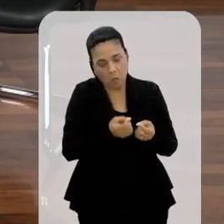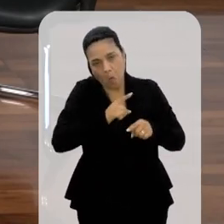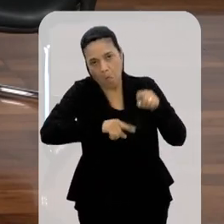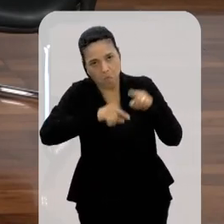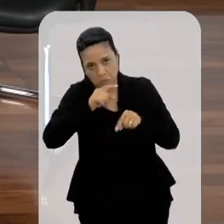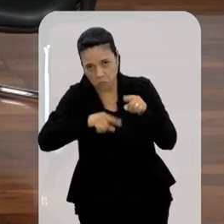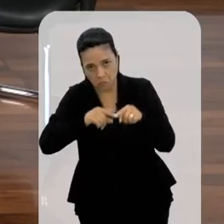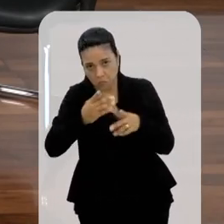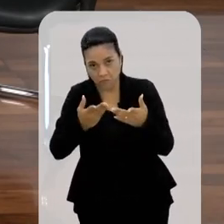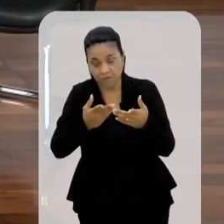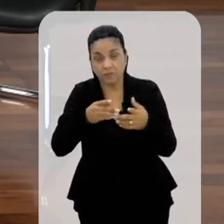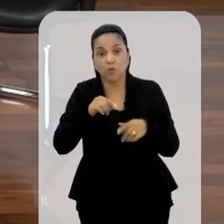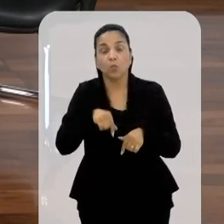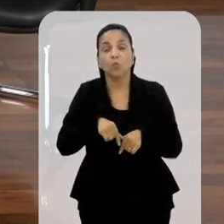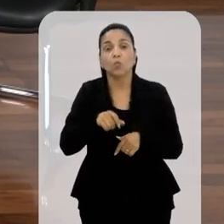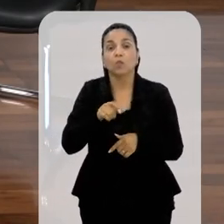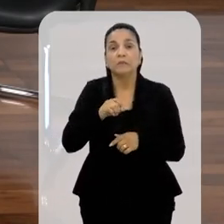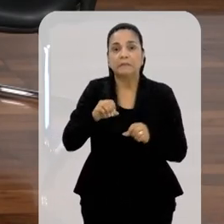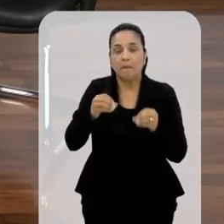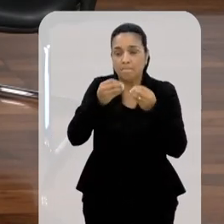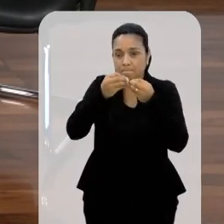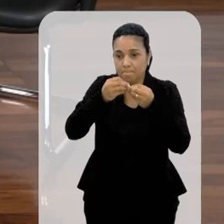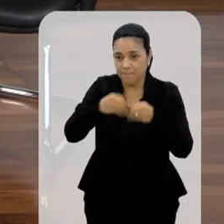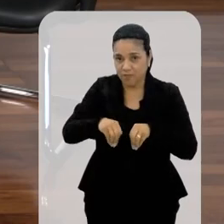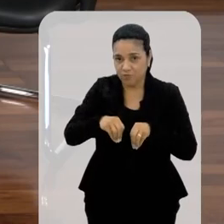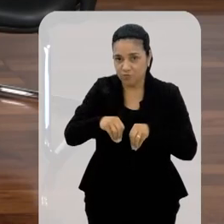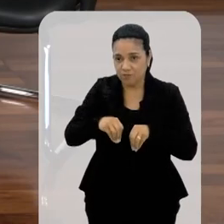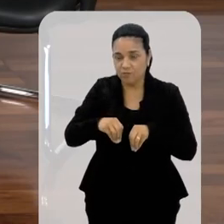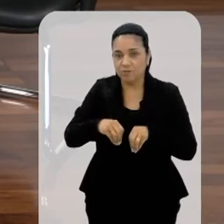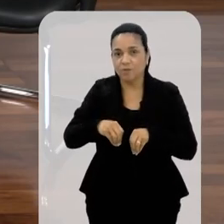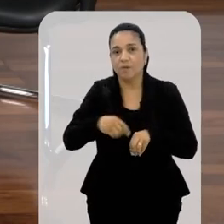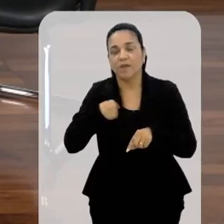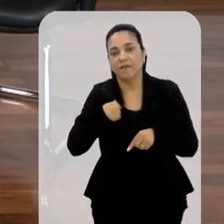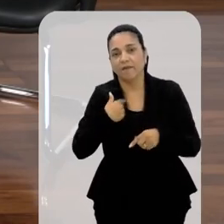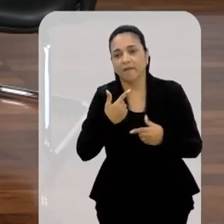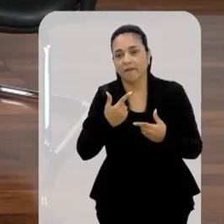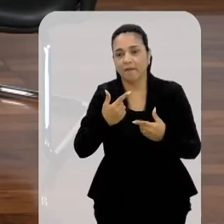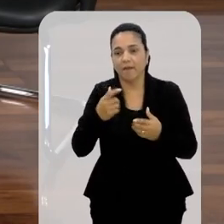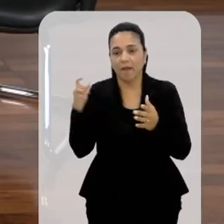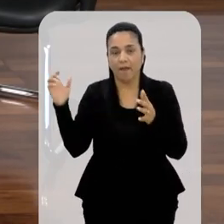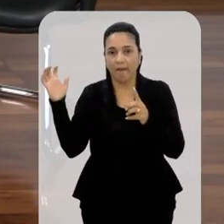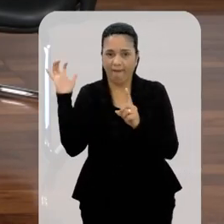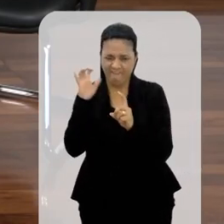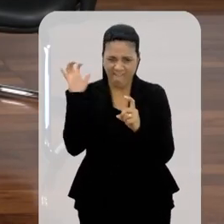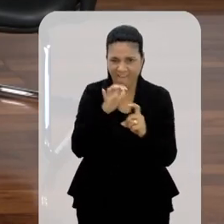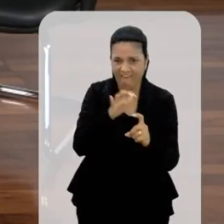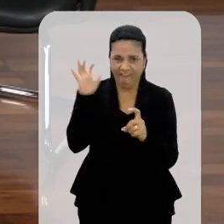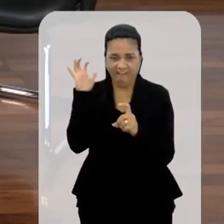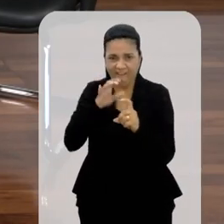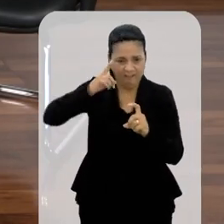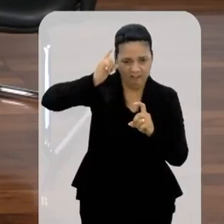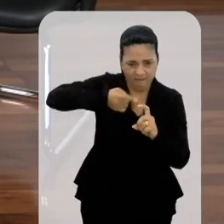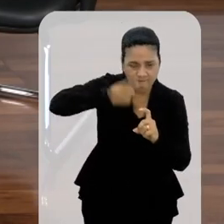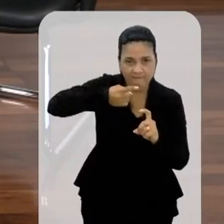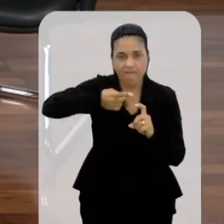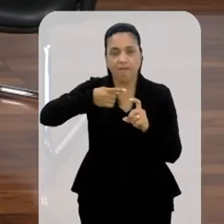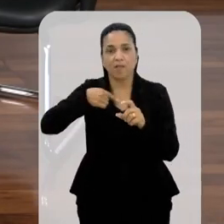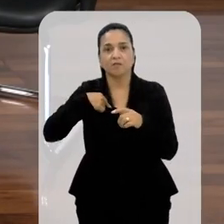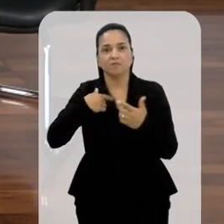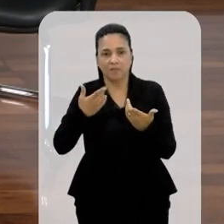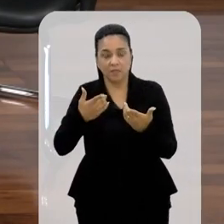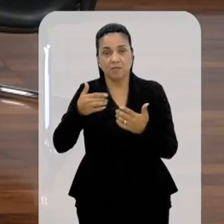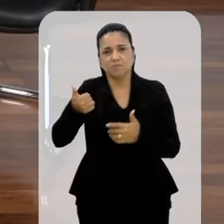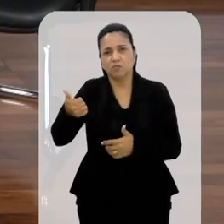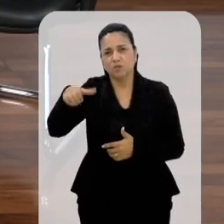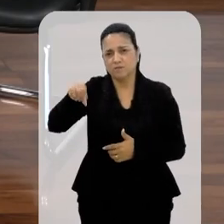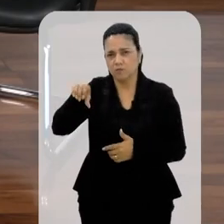o dano moral. O dano moral que se desdobra dessa relação de consumo. A gente viveu a década de 90, né, um boom